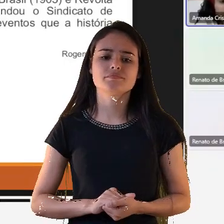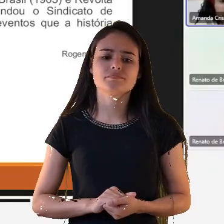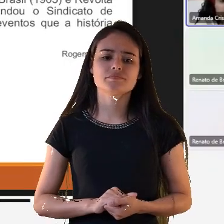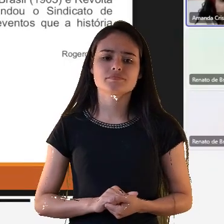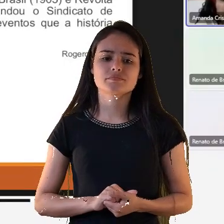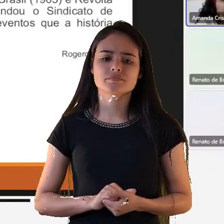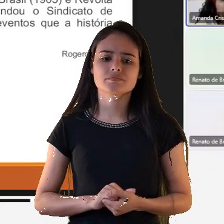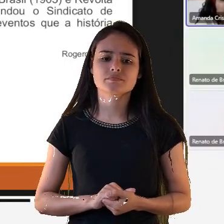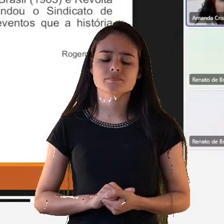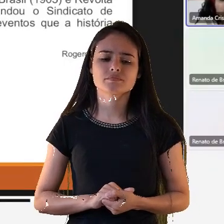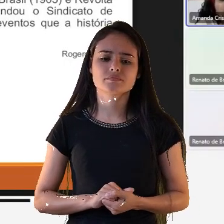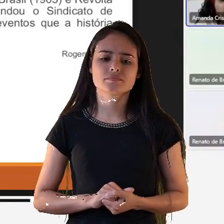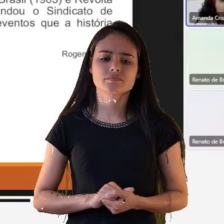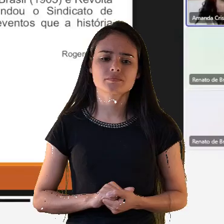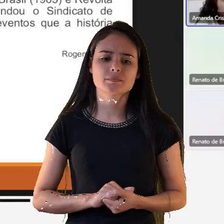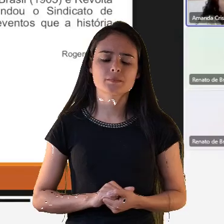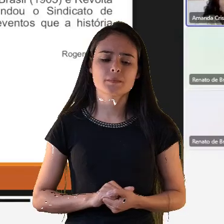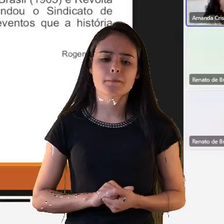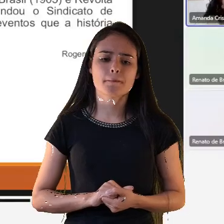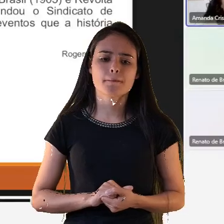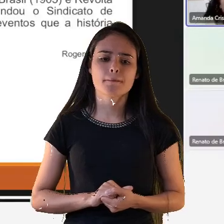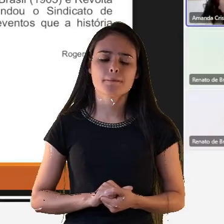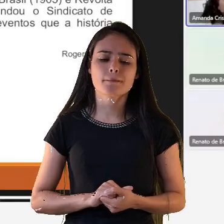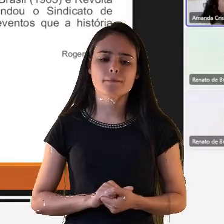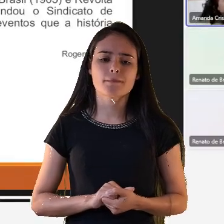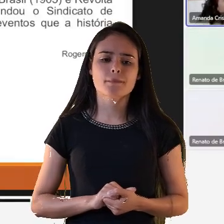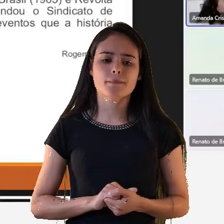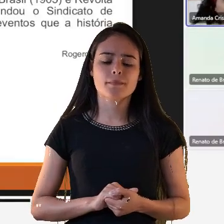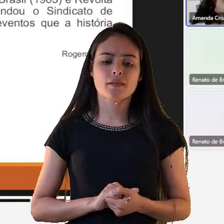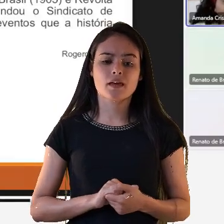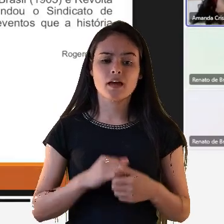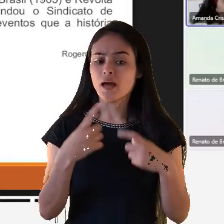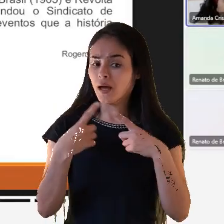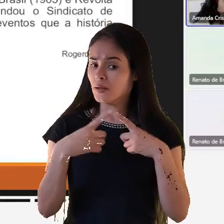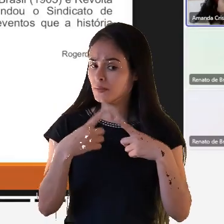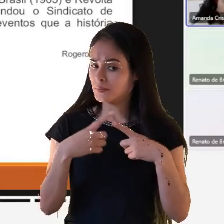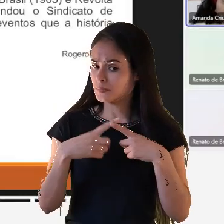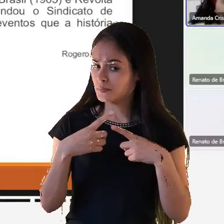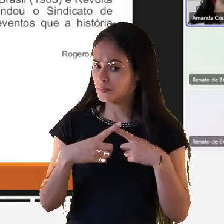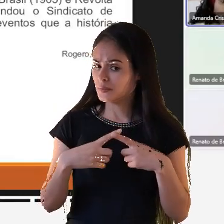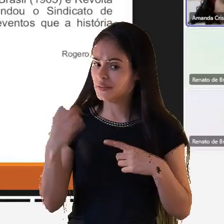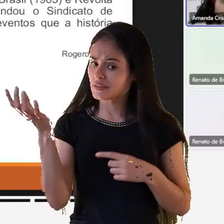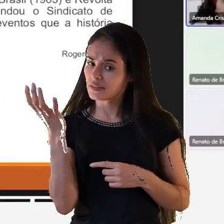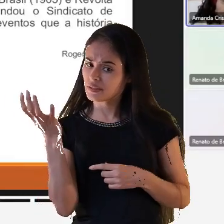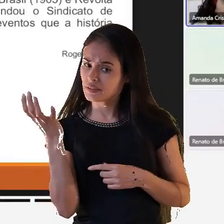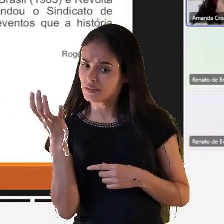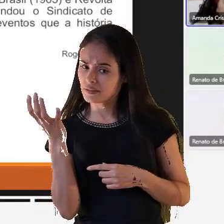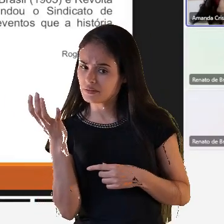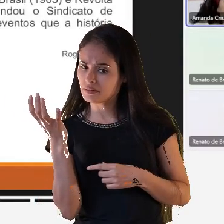castigos, né, eram assim castigos muito